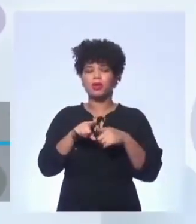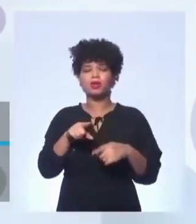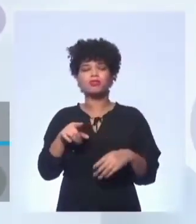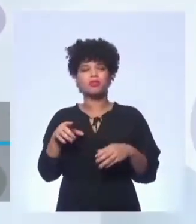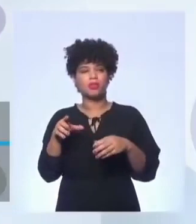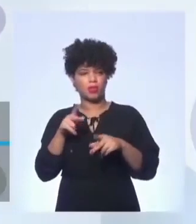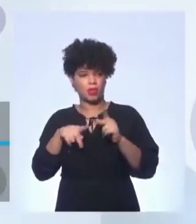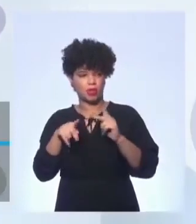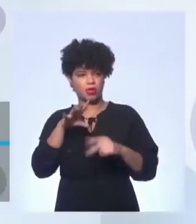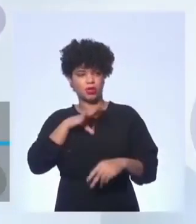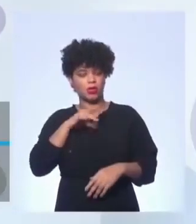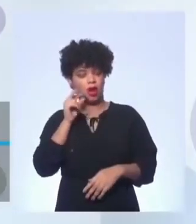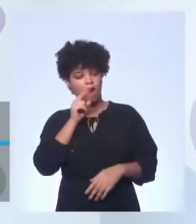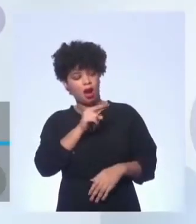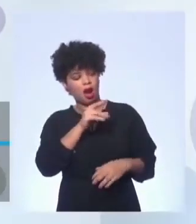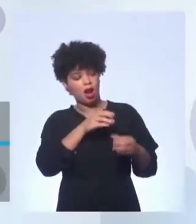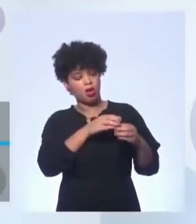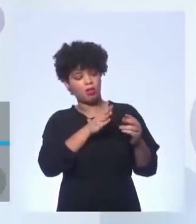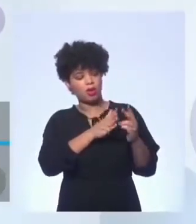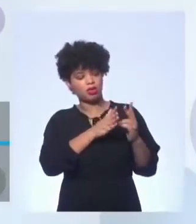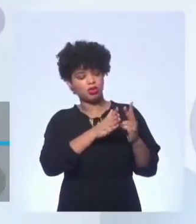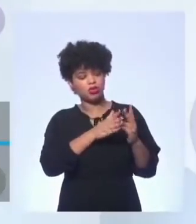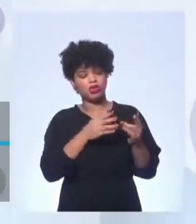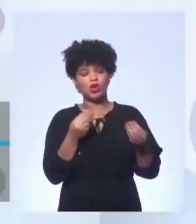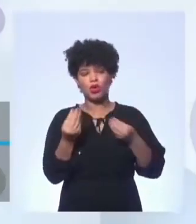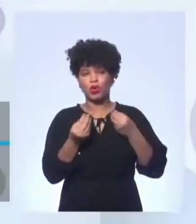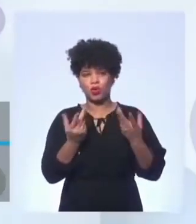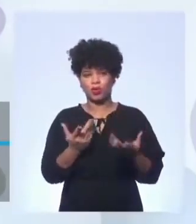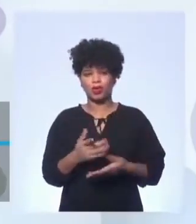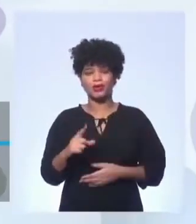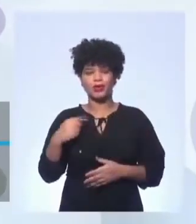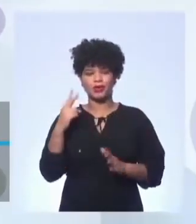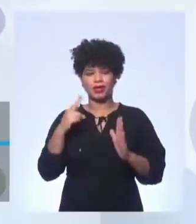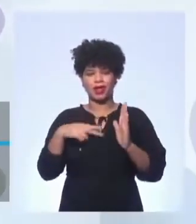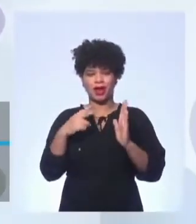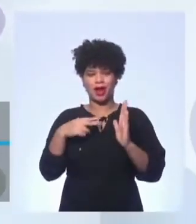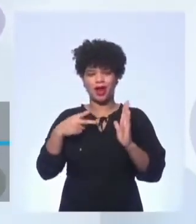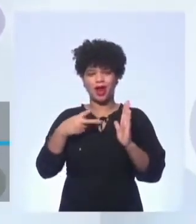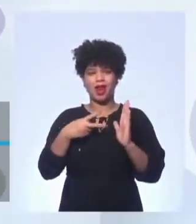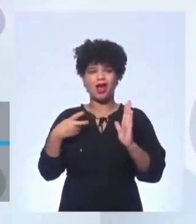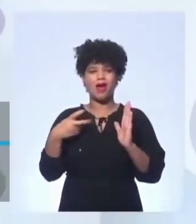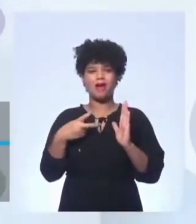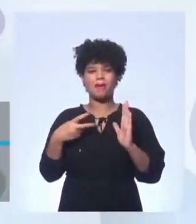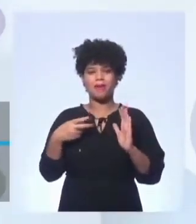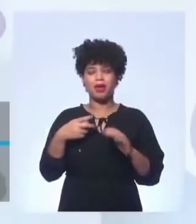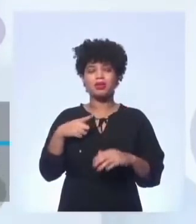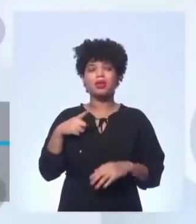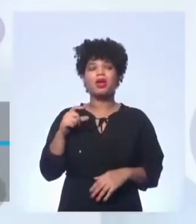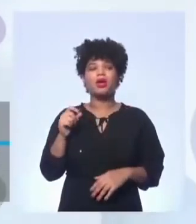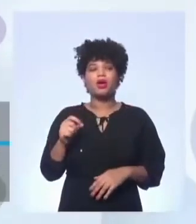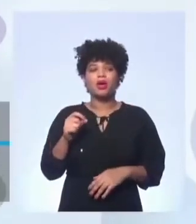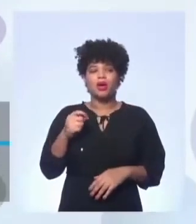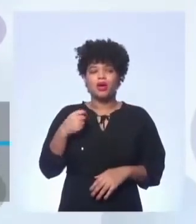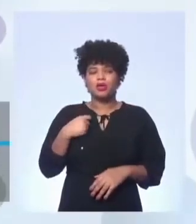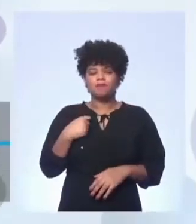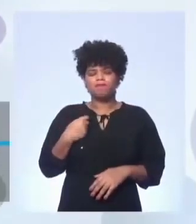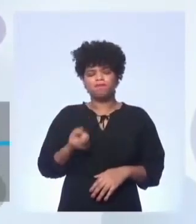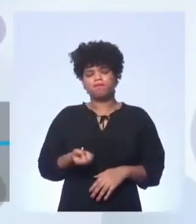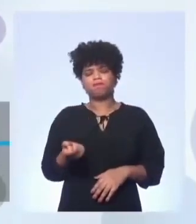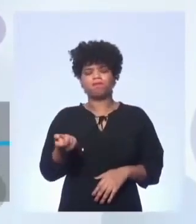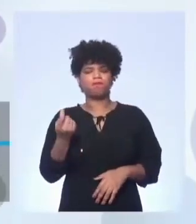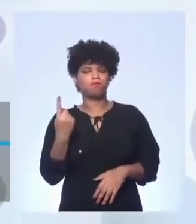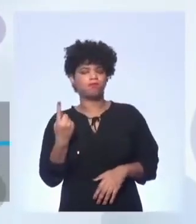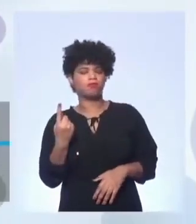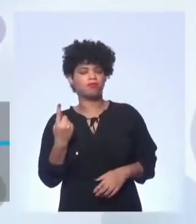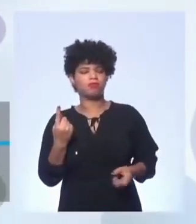os nativos da terra. Pela leitura, nós observamos ali a estranheza